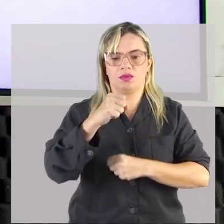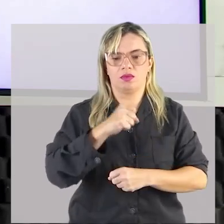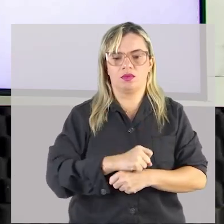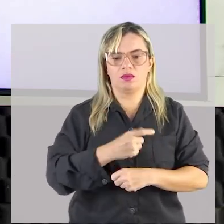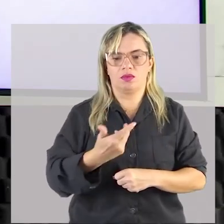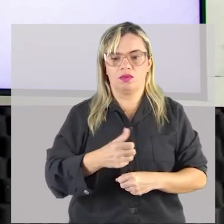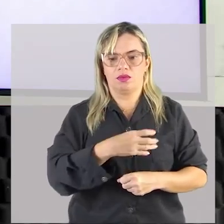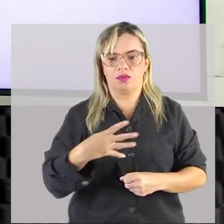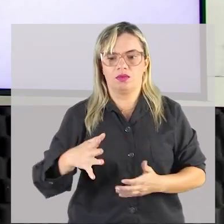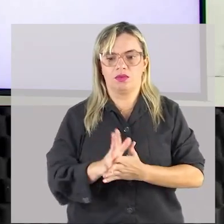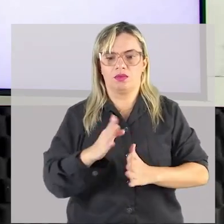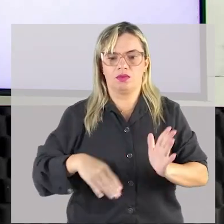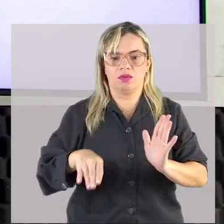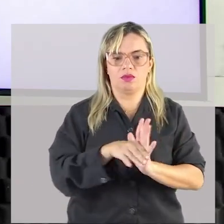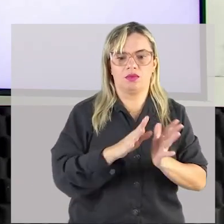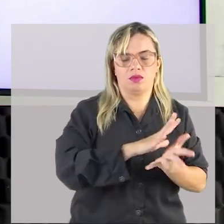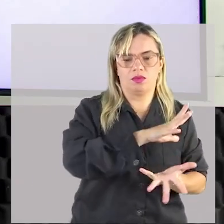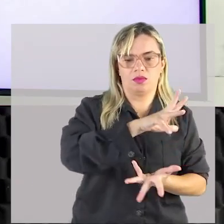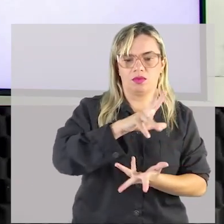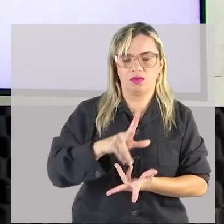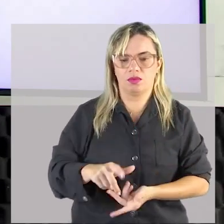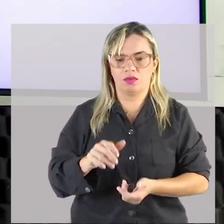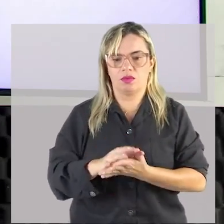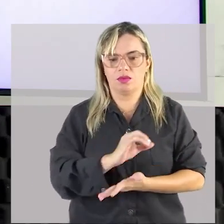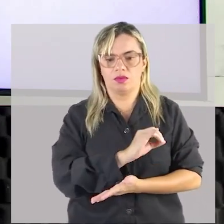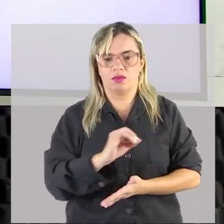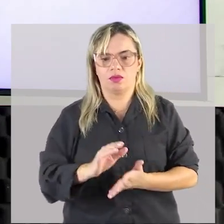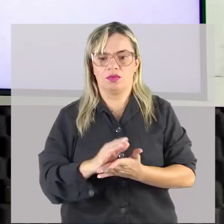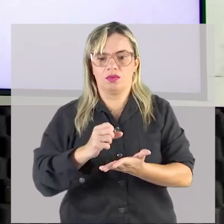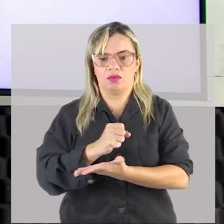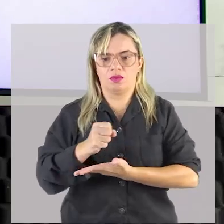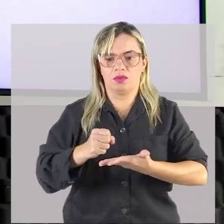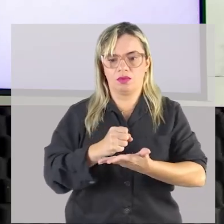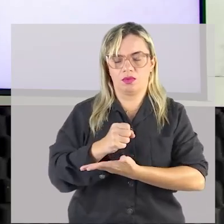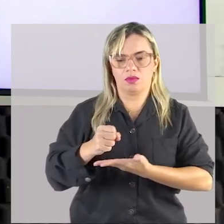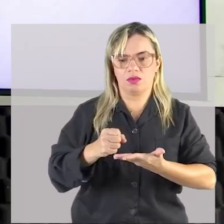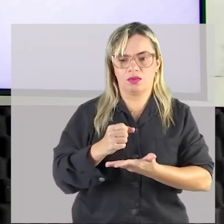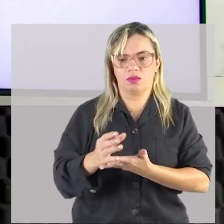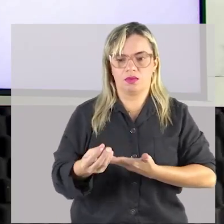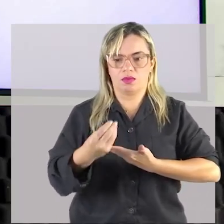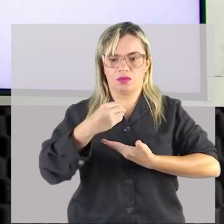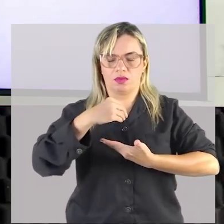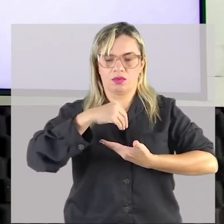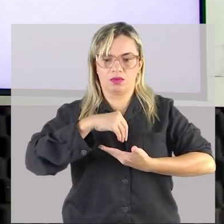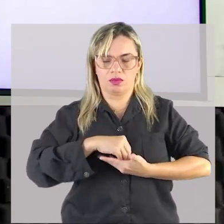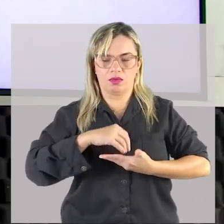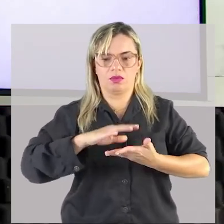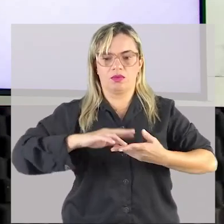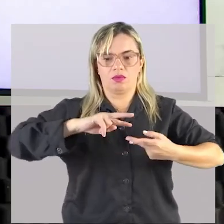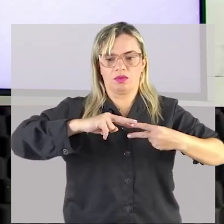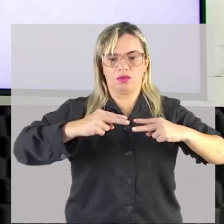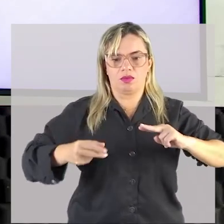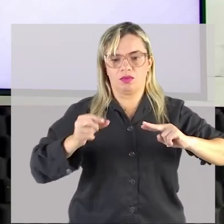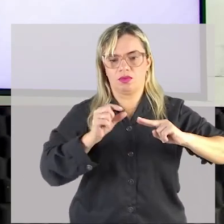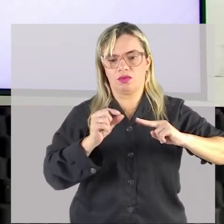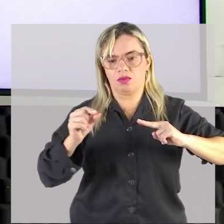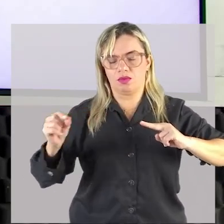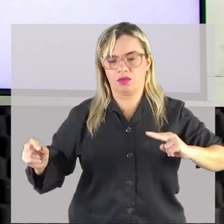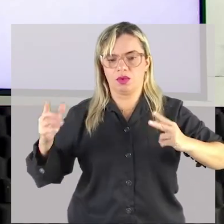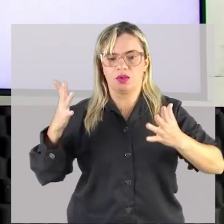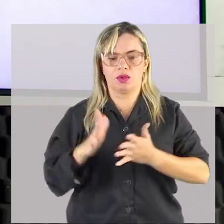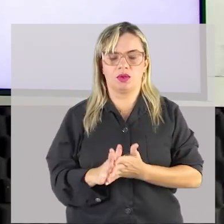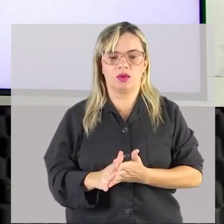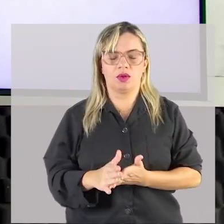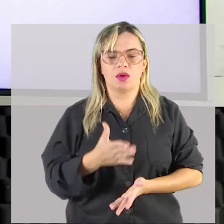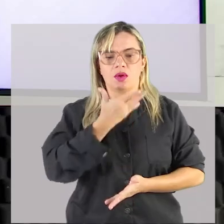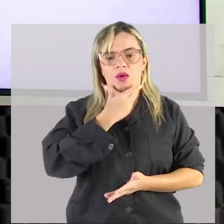mundo com instruções básicas de funcionamento guardados nos genes. Quando o pai é